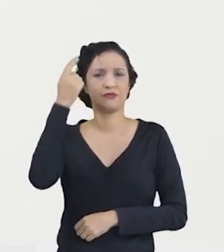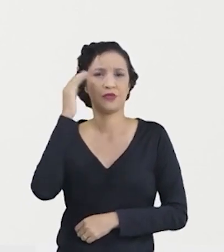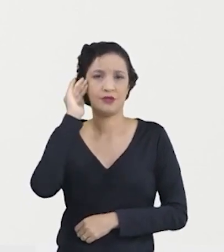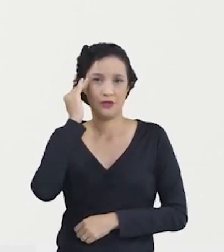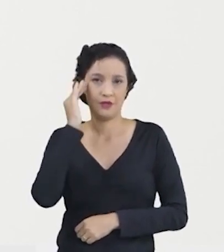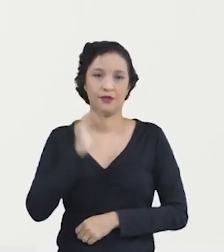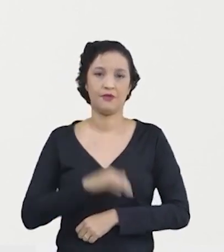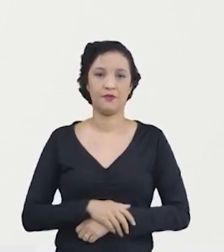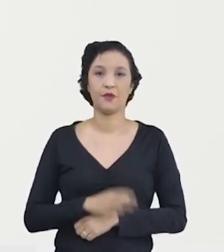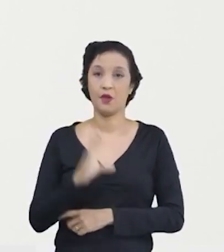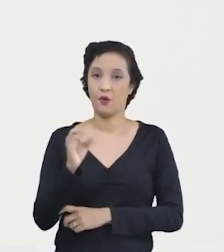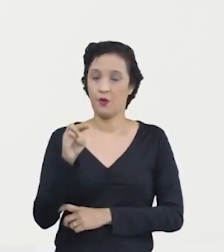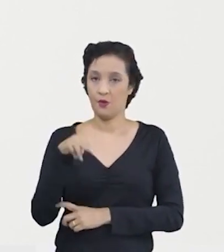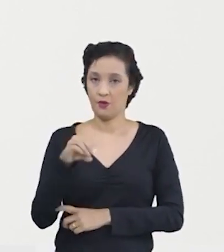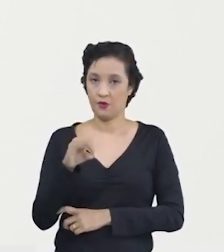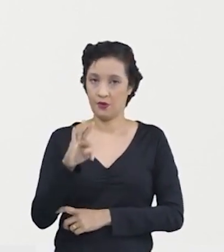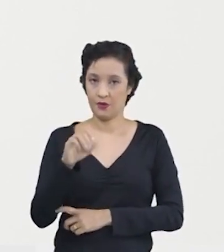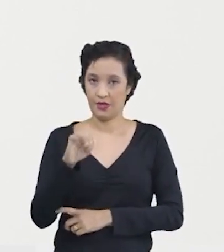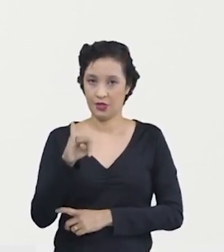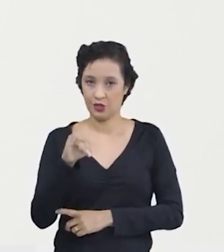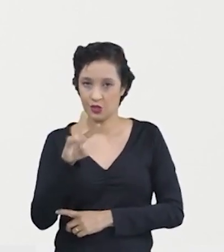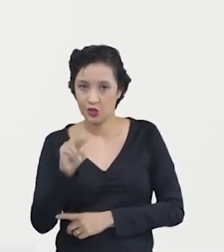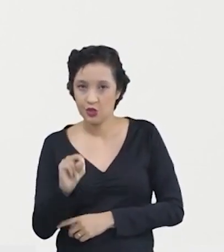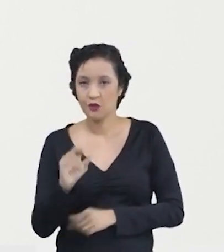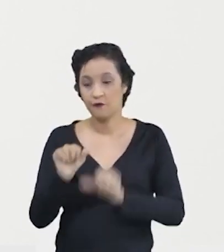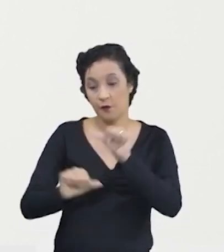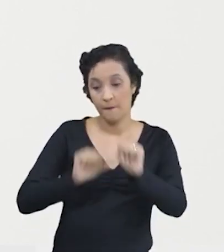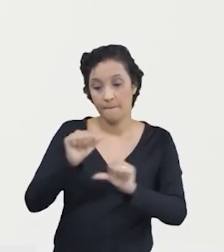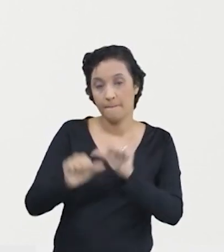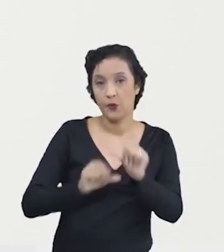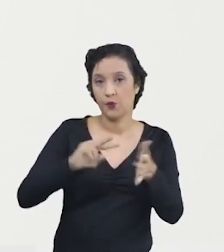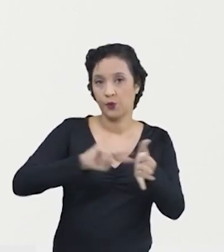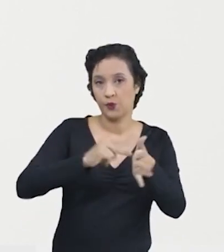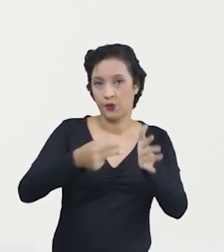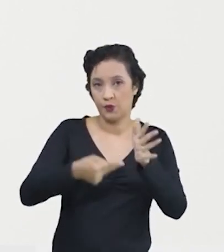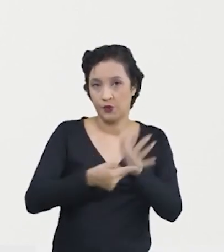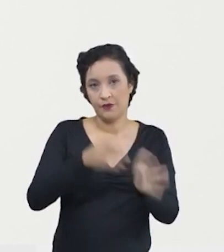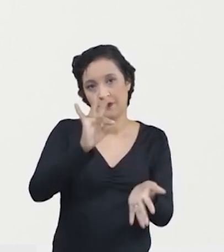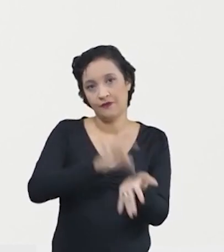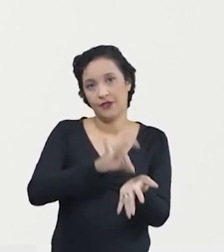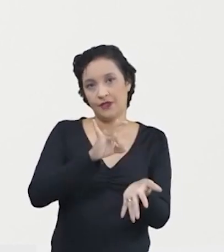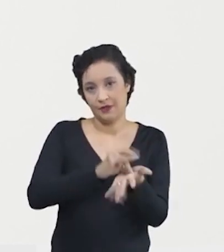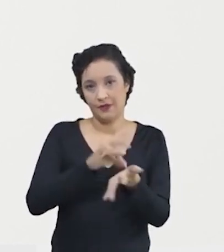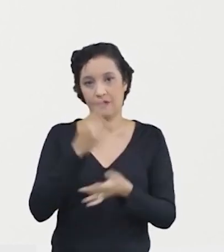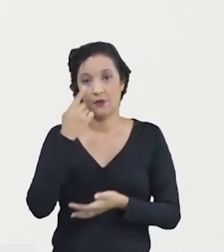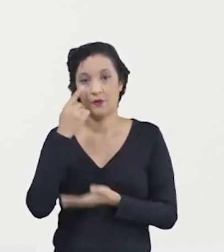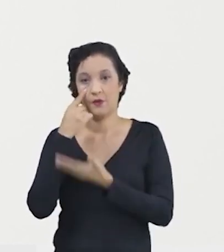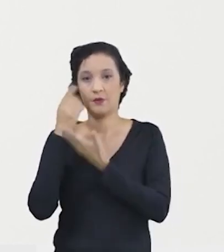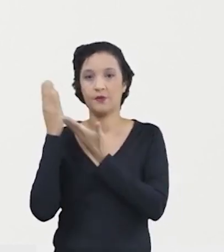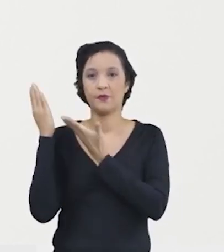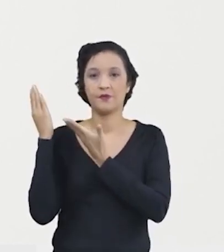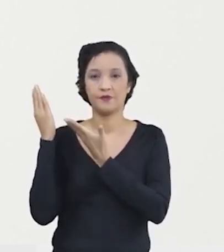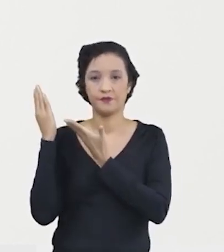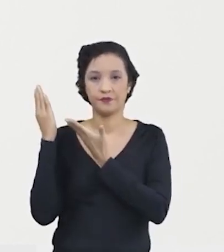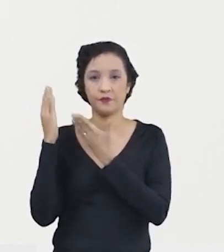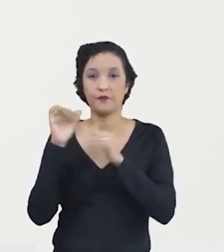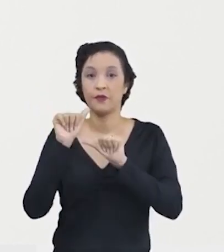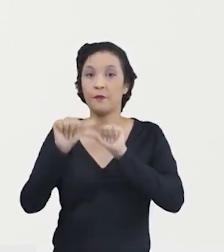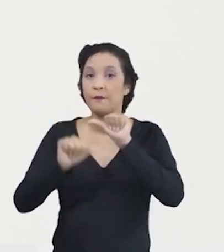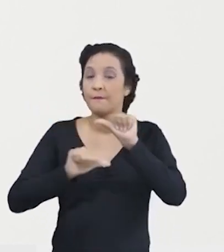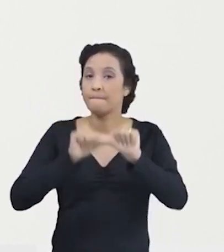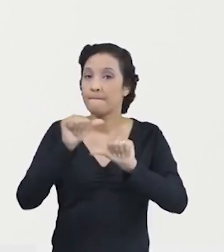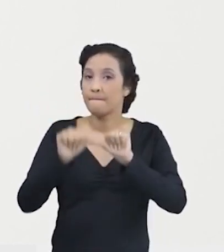modifica o sentido denotativo. Olha só, ele modifica o sentido